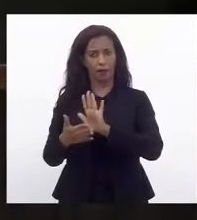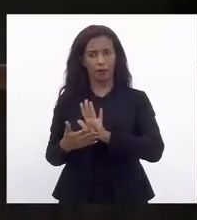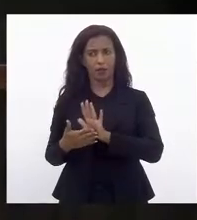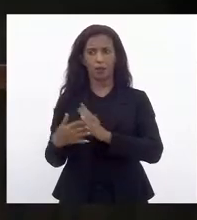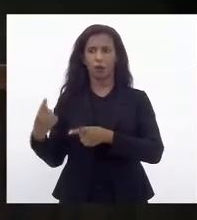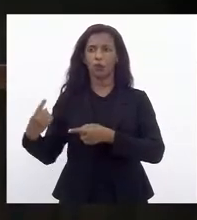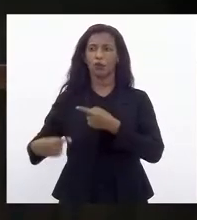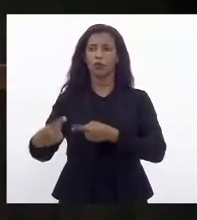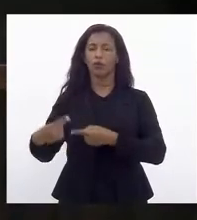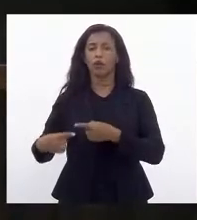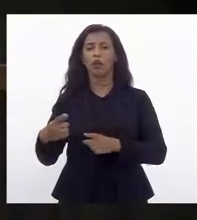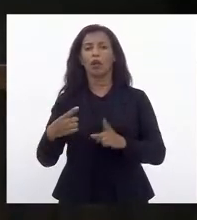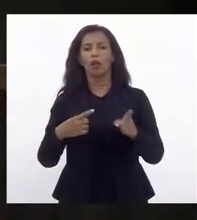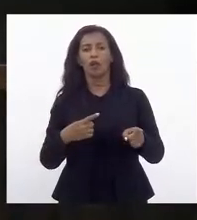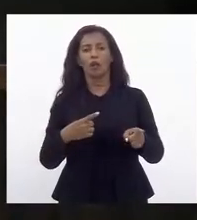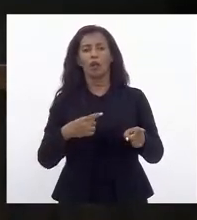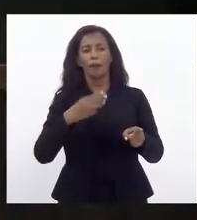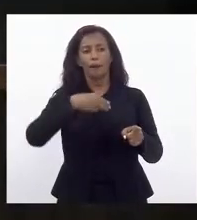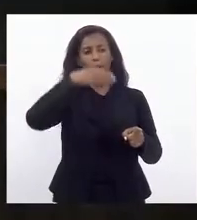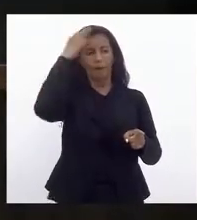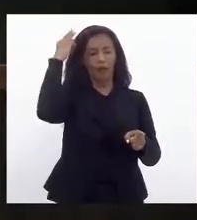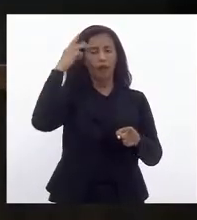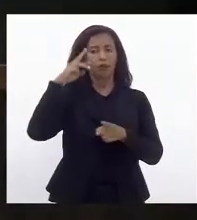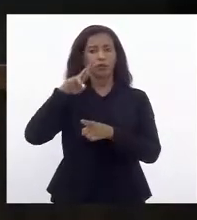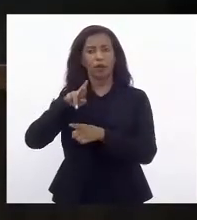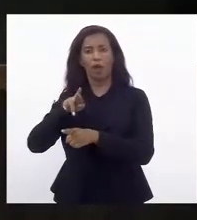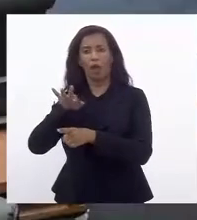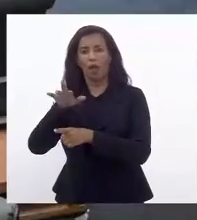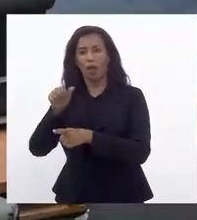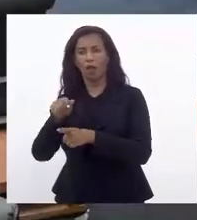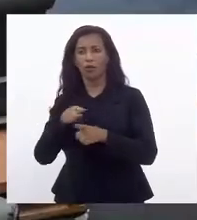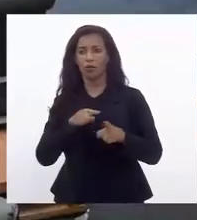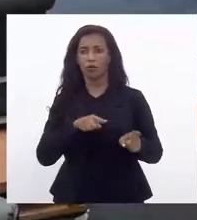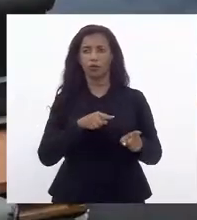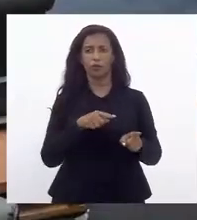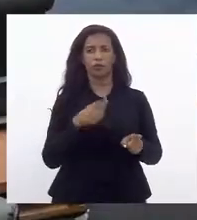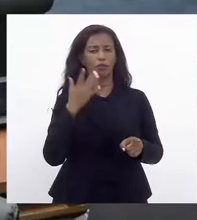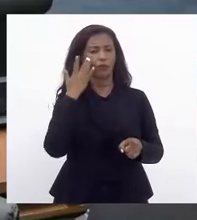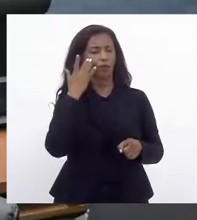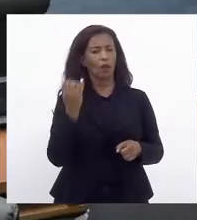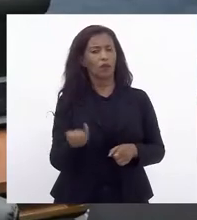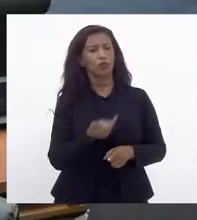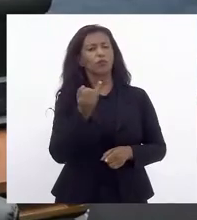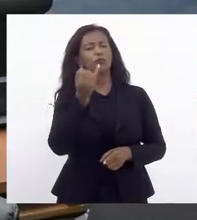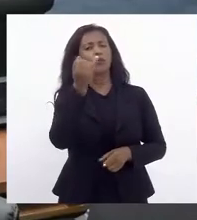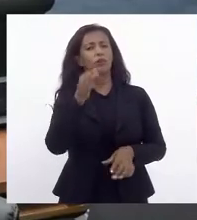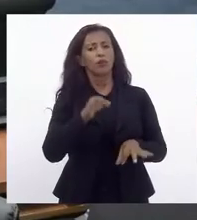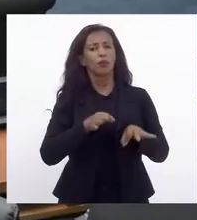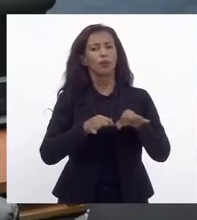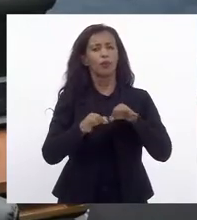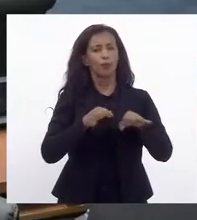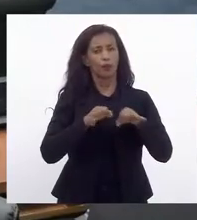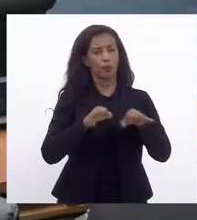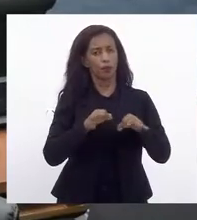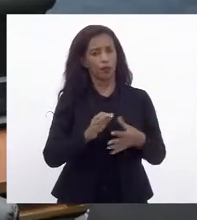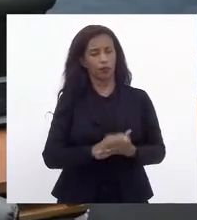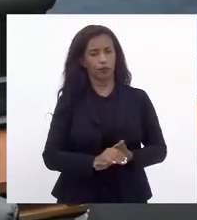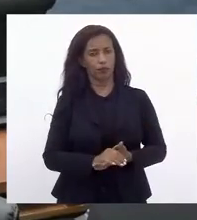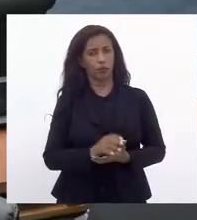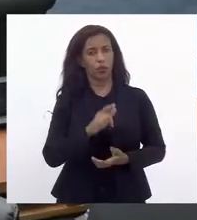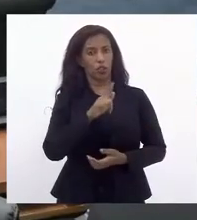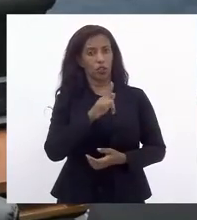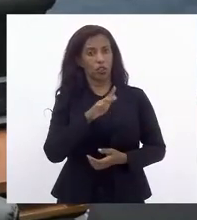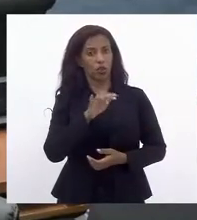discussão, deputado Márcio e depois deputado Ratinho. Eu acho muito importante o projeto do deputado estadual